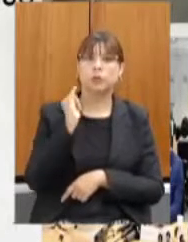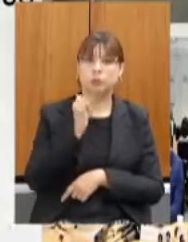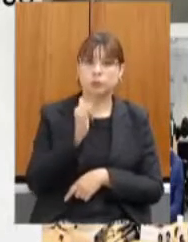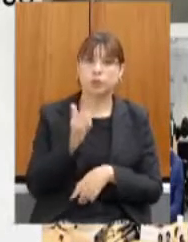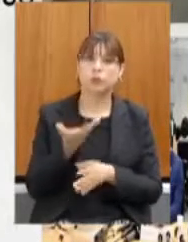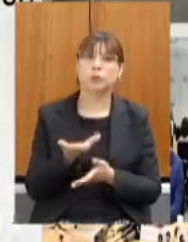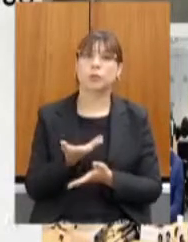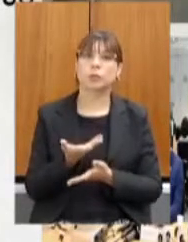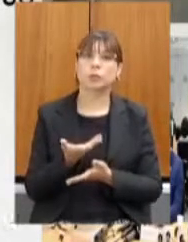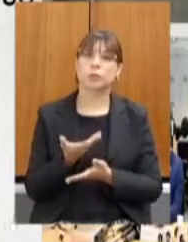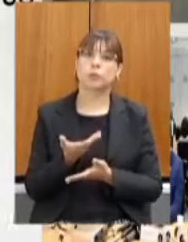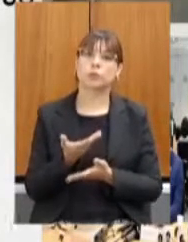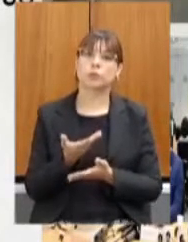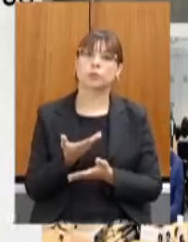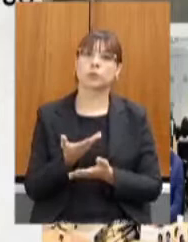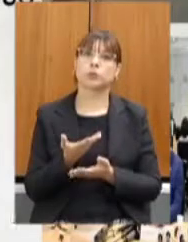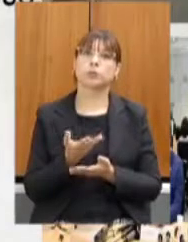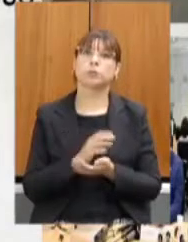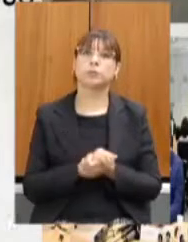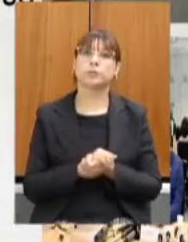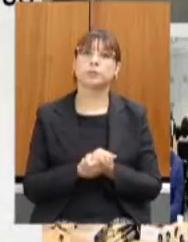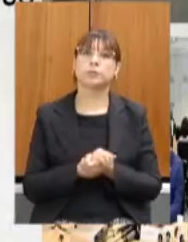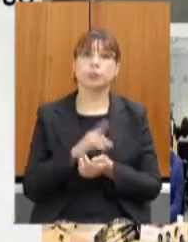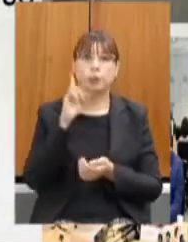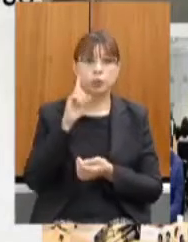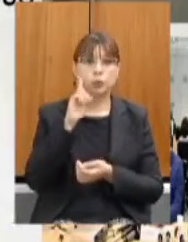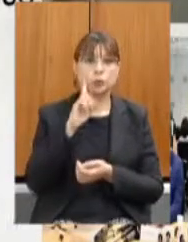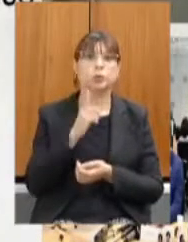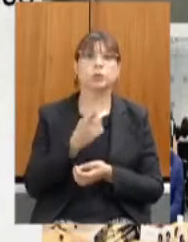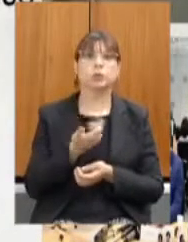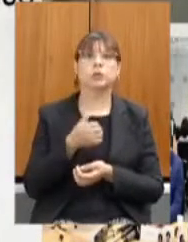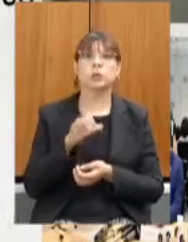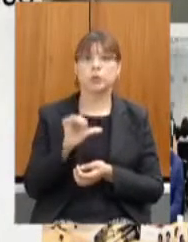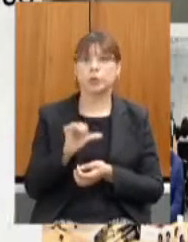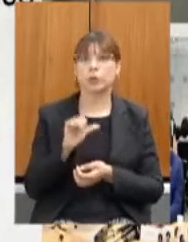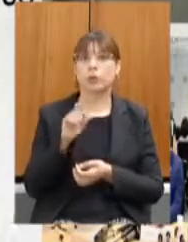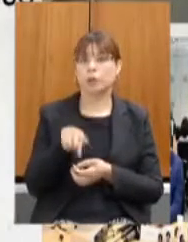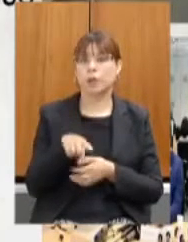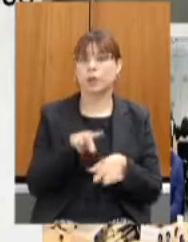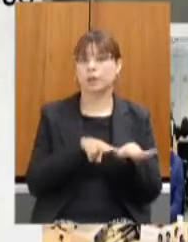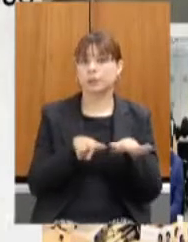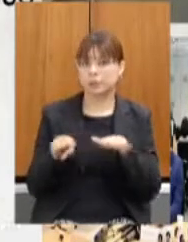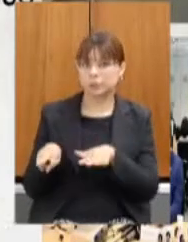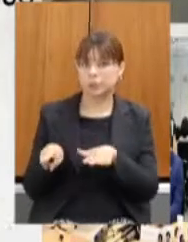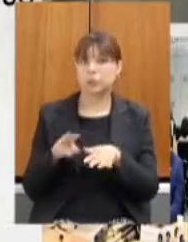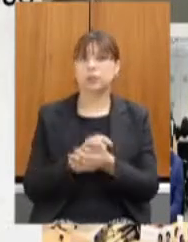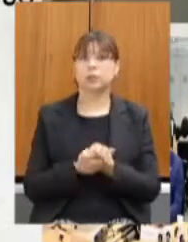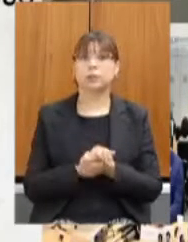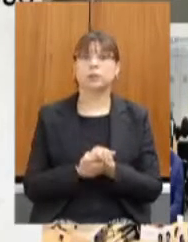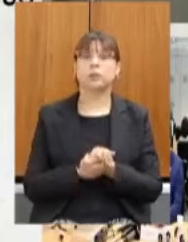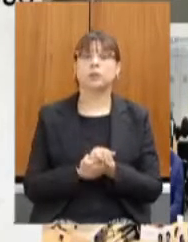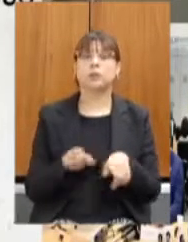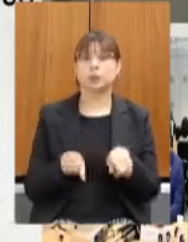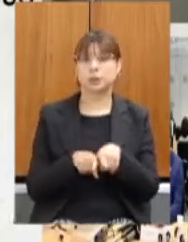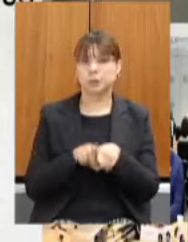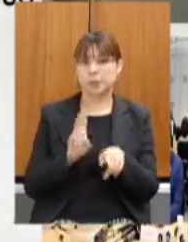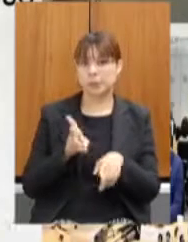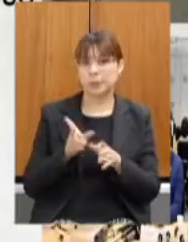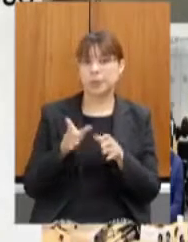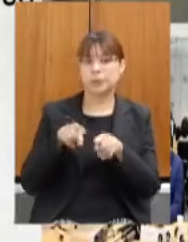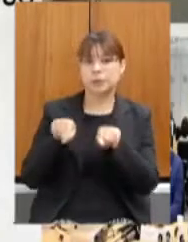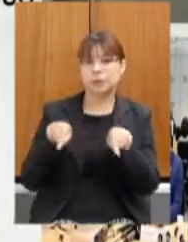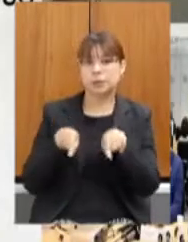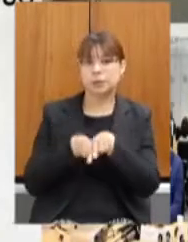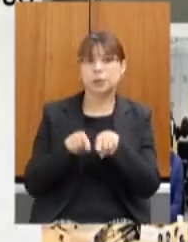dimensionamento de leito sobre exames é sobre a estruturação da rede como Toda a sala ela está associado